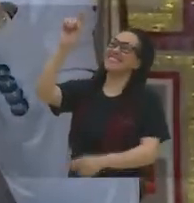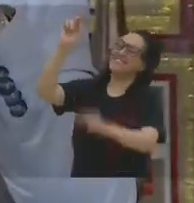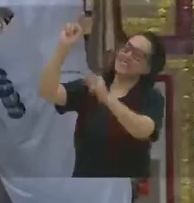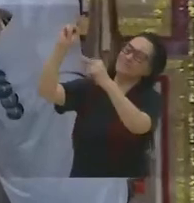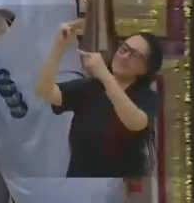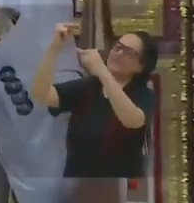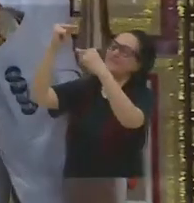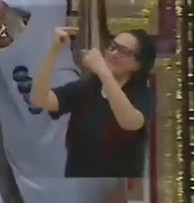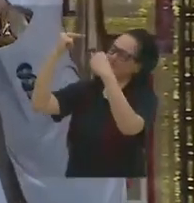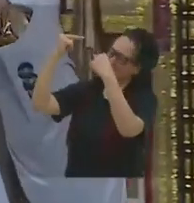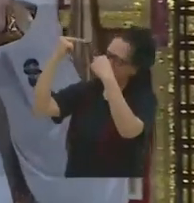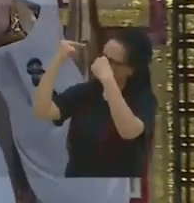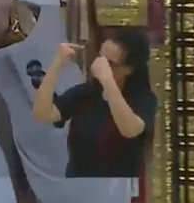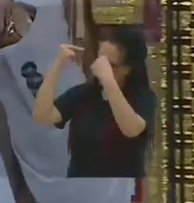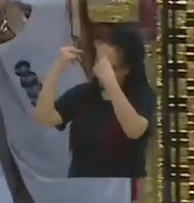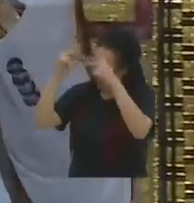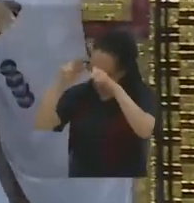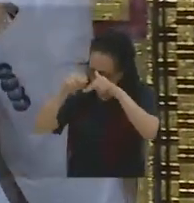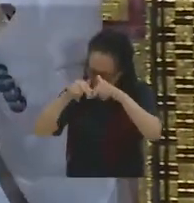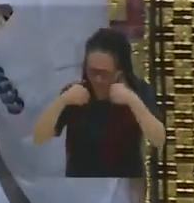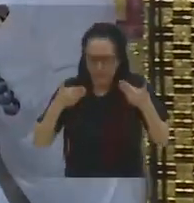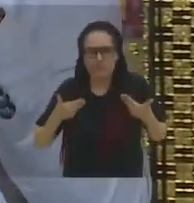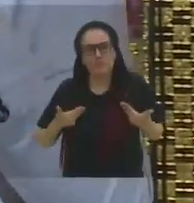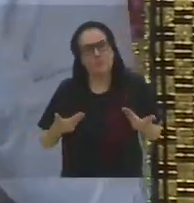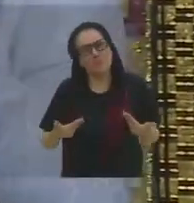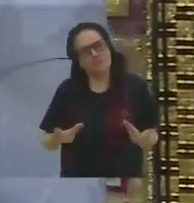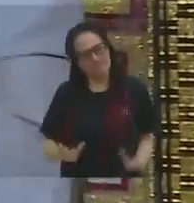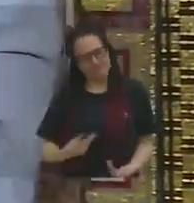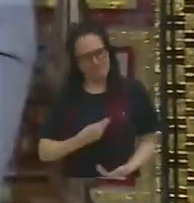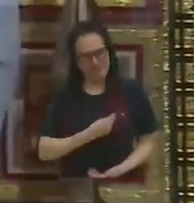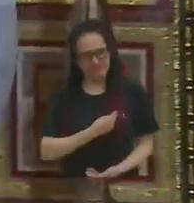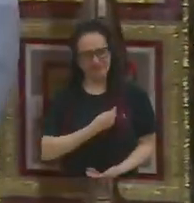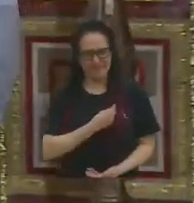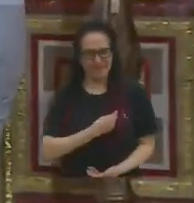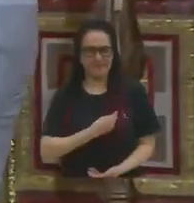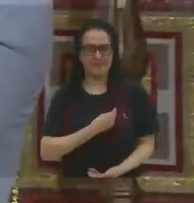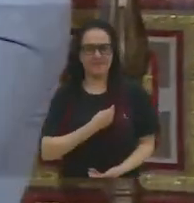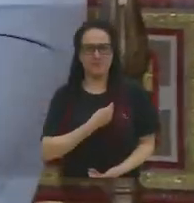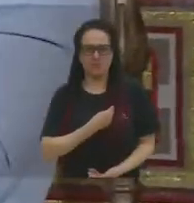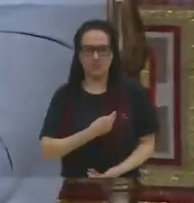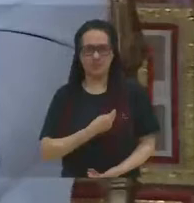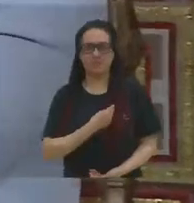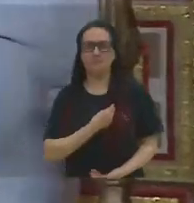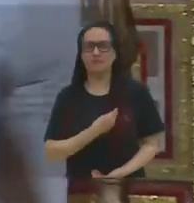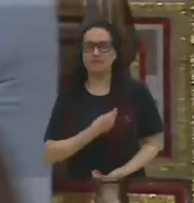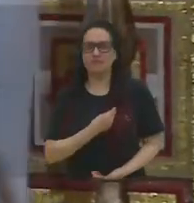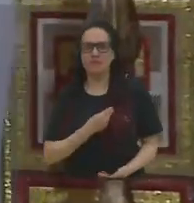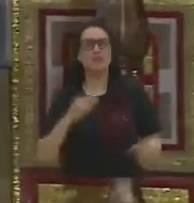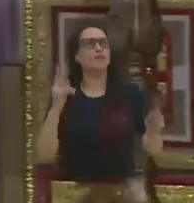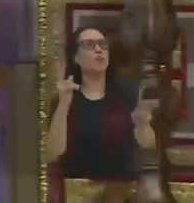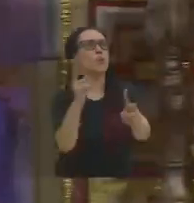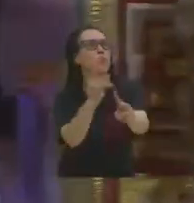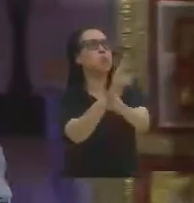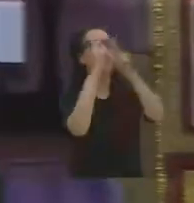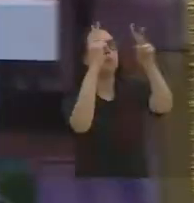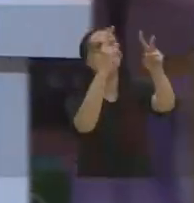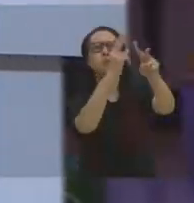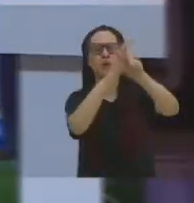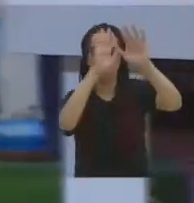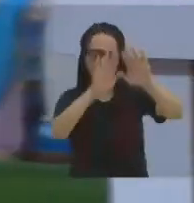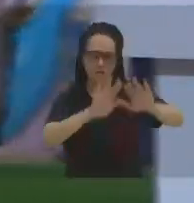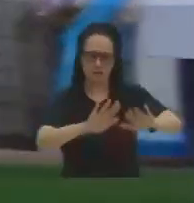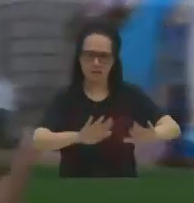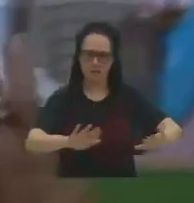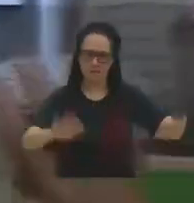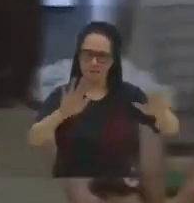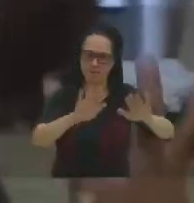escutou, por isso estou aqui. O vento ele acalmou,